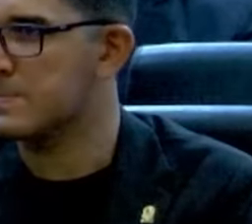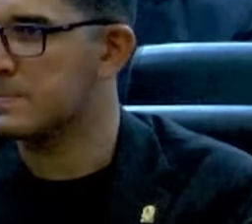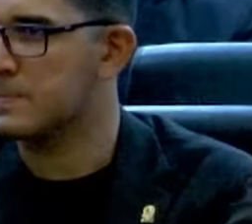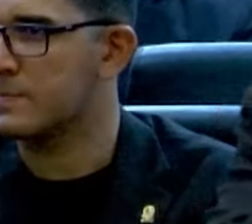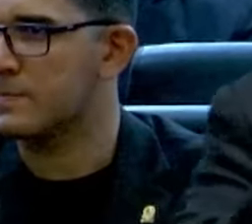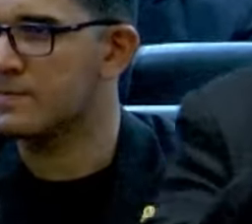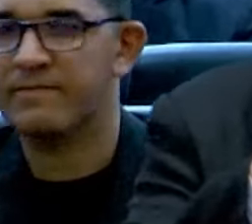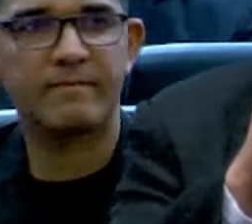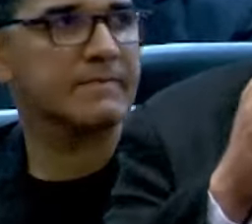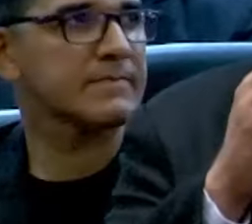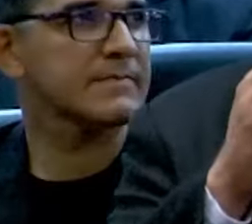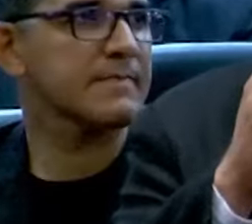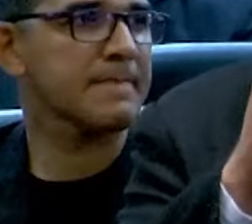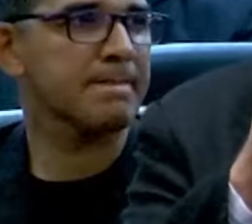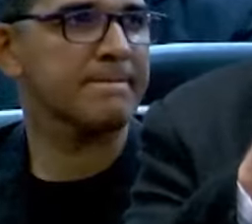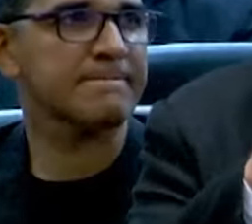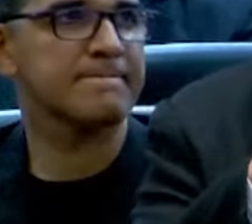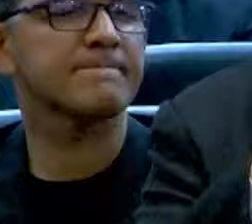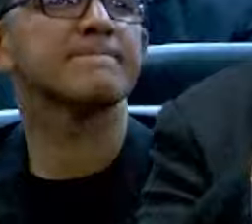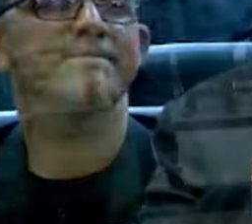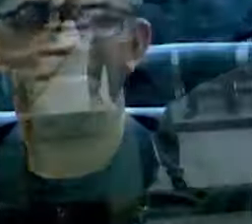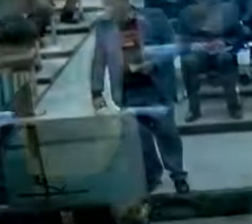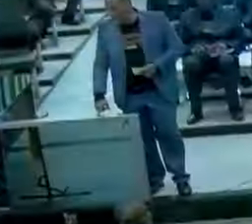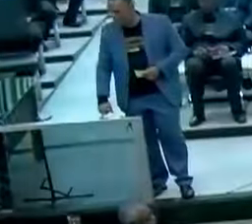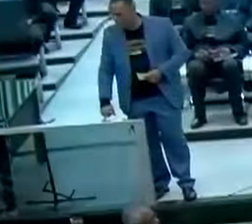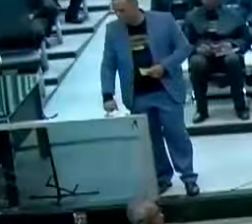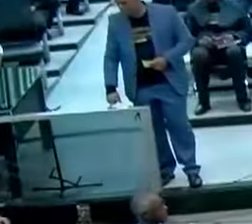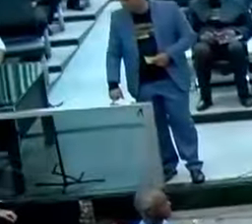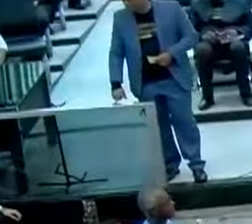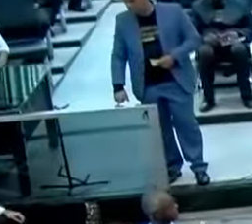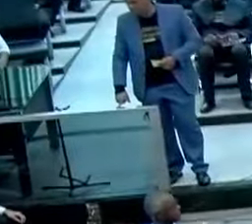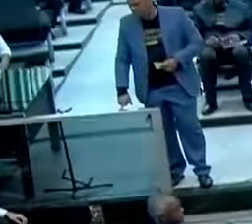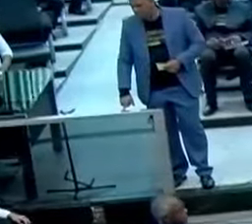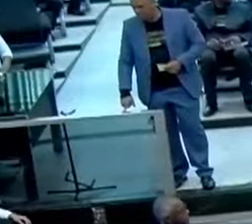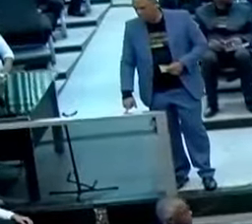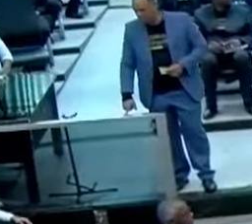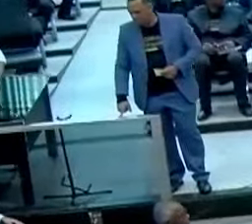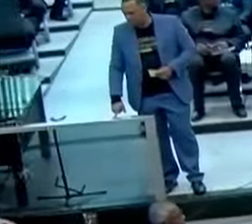Jesus, pois tu és o